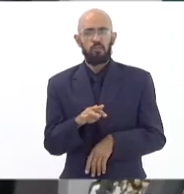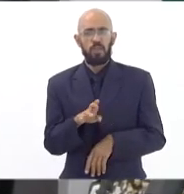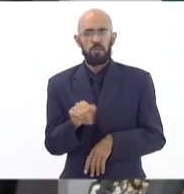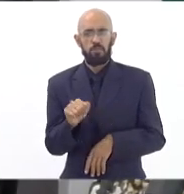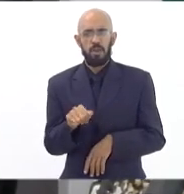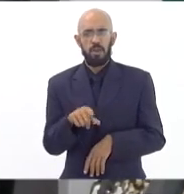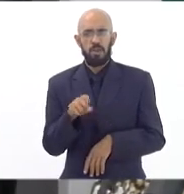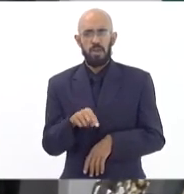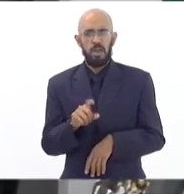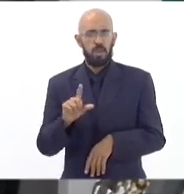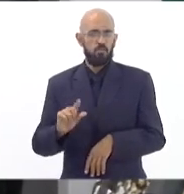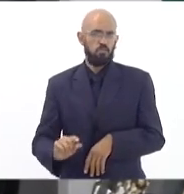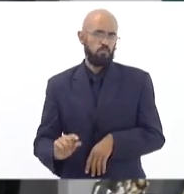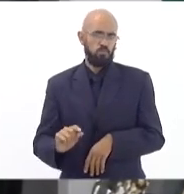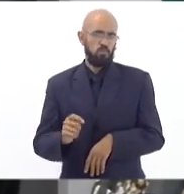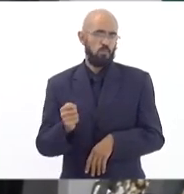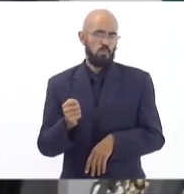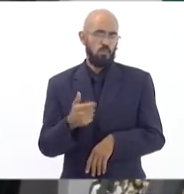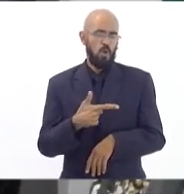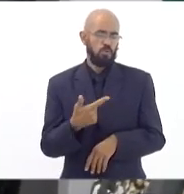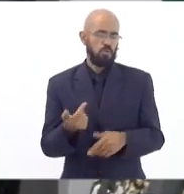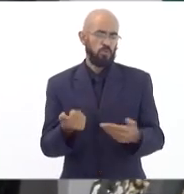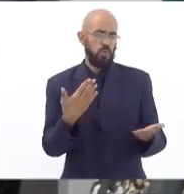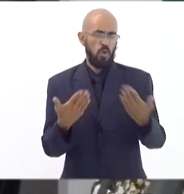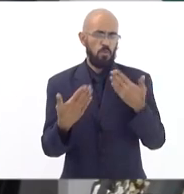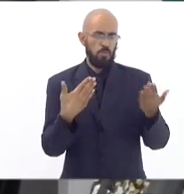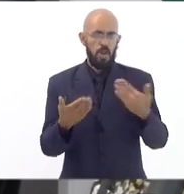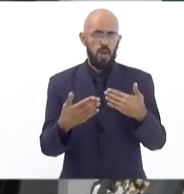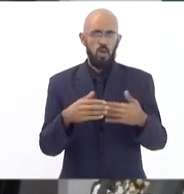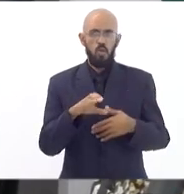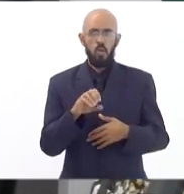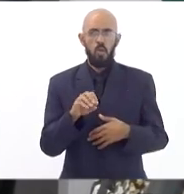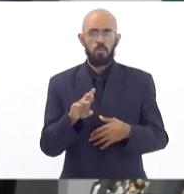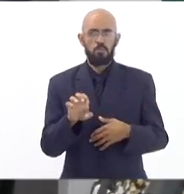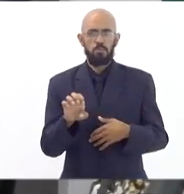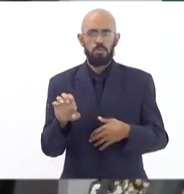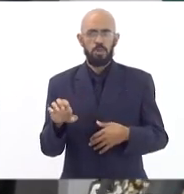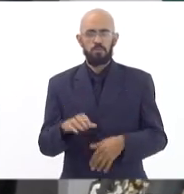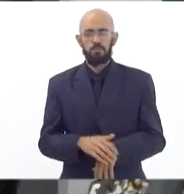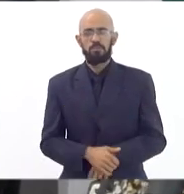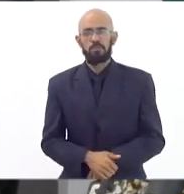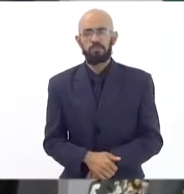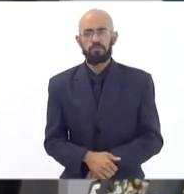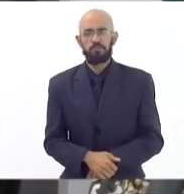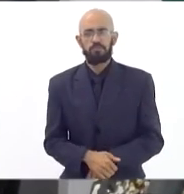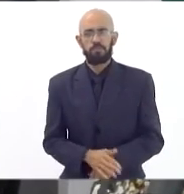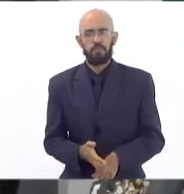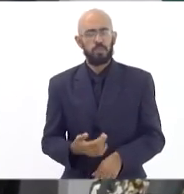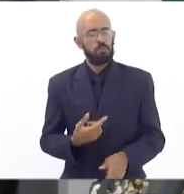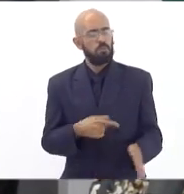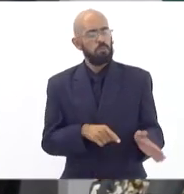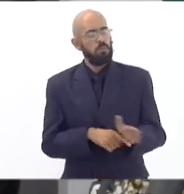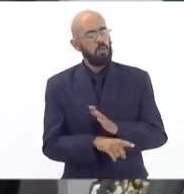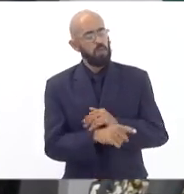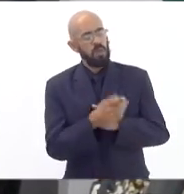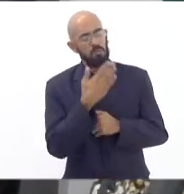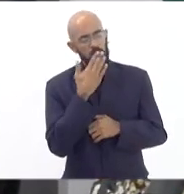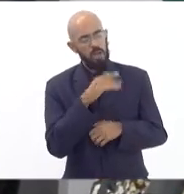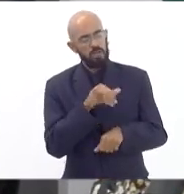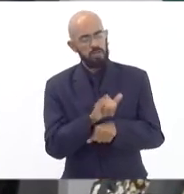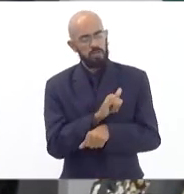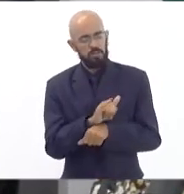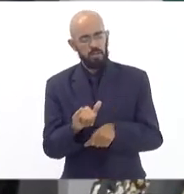que é bem reduzido em relação ao preço do cobre quais as medidas que estão